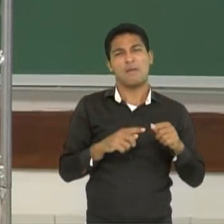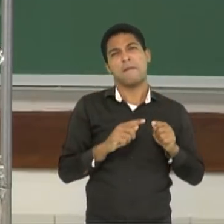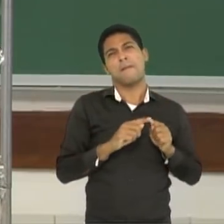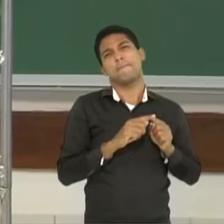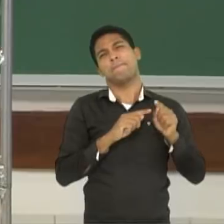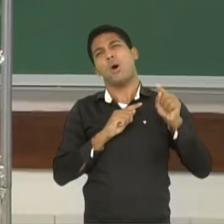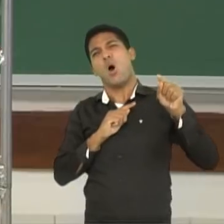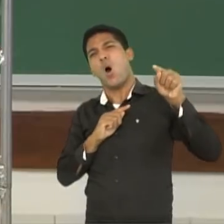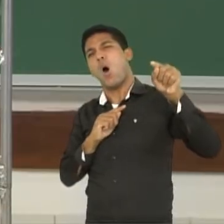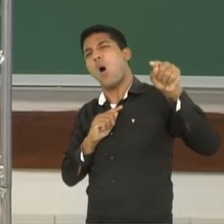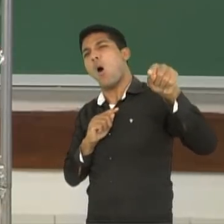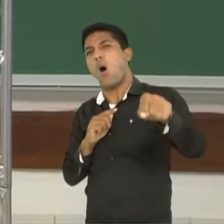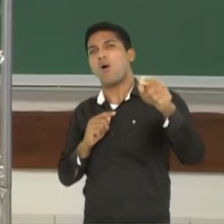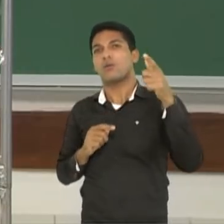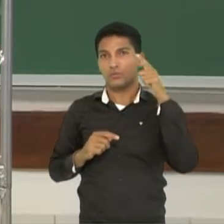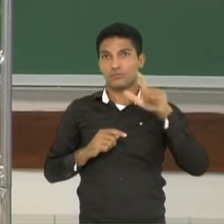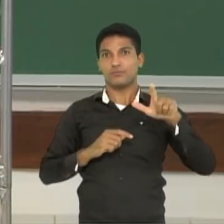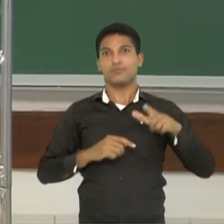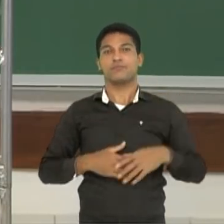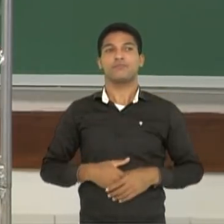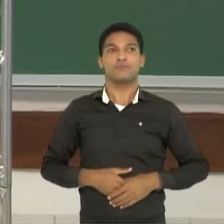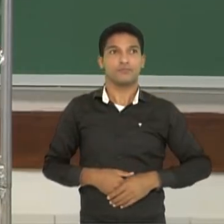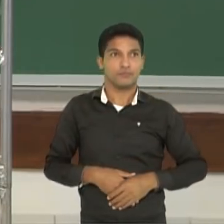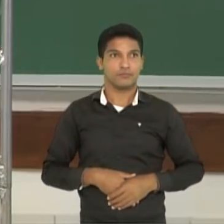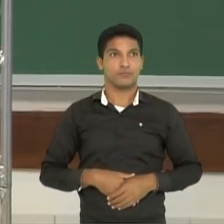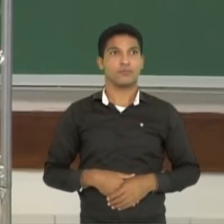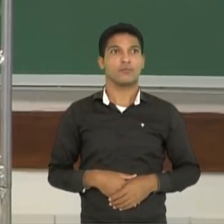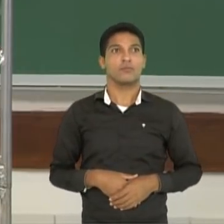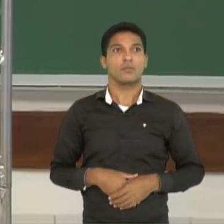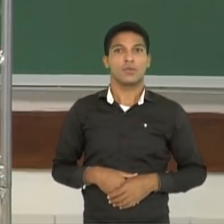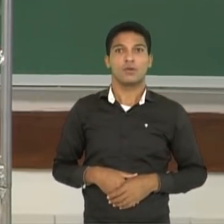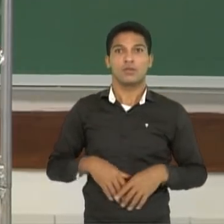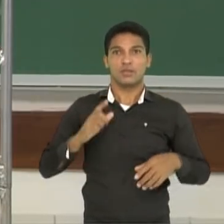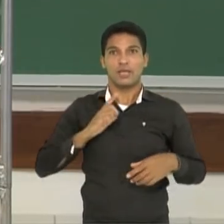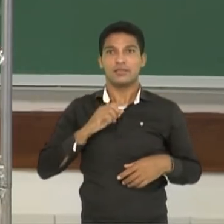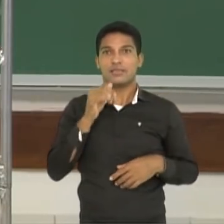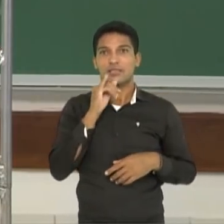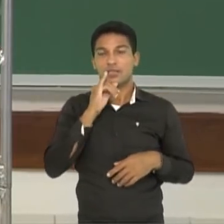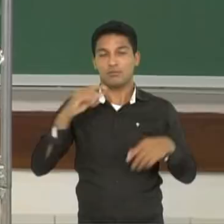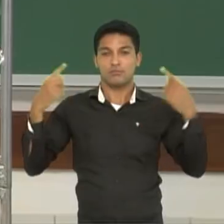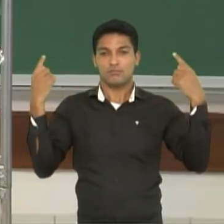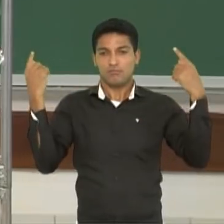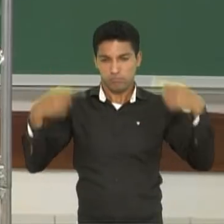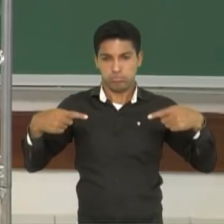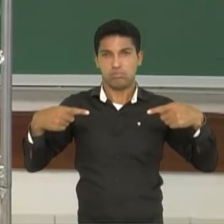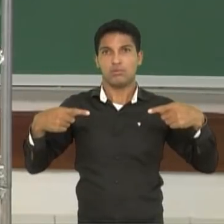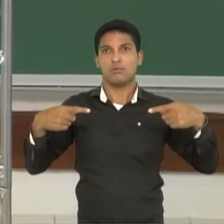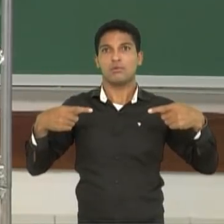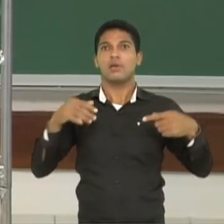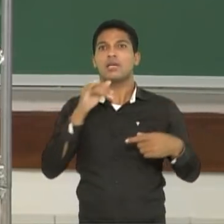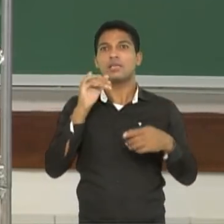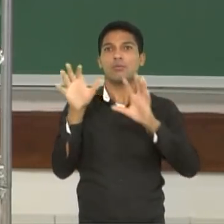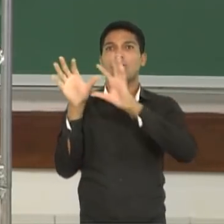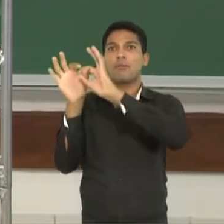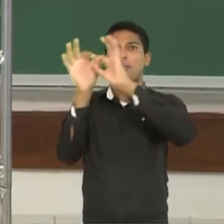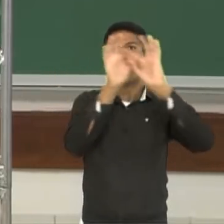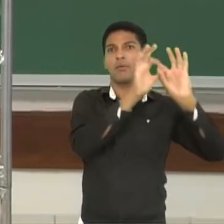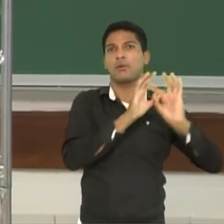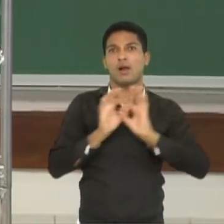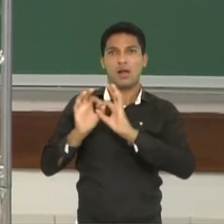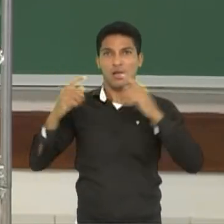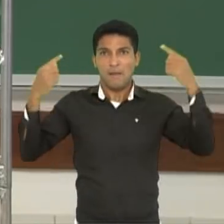na história do esporte, as melhores em uma determinada competição, por exemplo, nos Jogos Olímpicos ou mesmo num